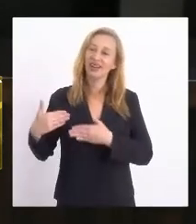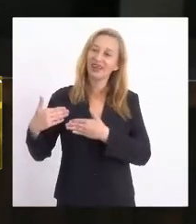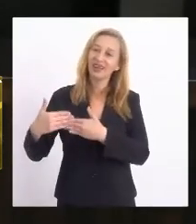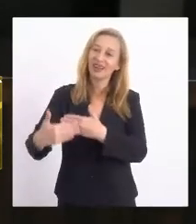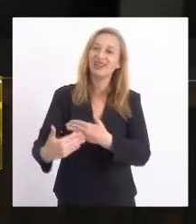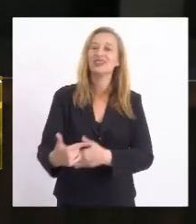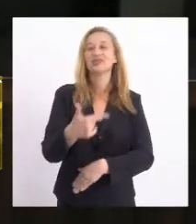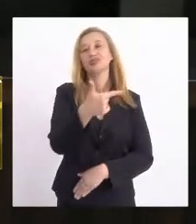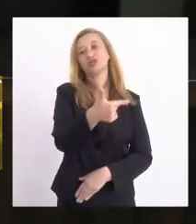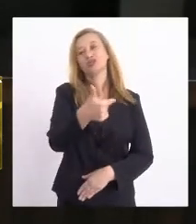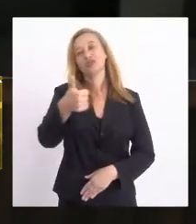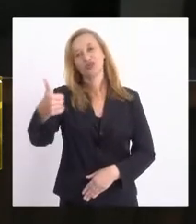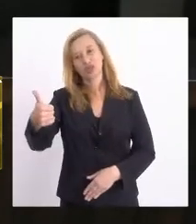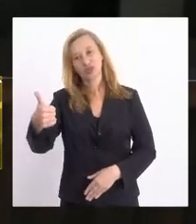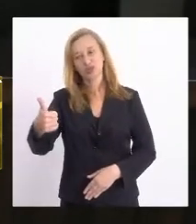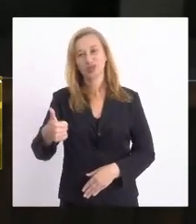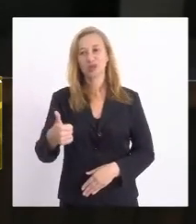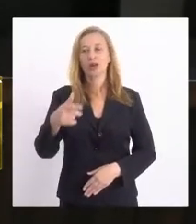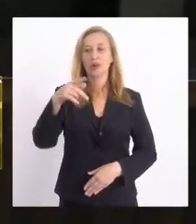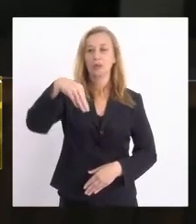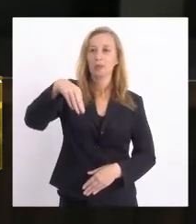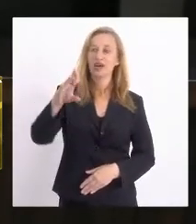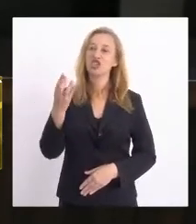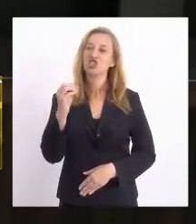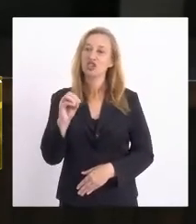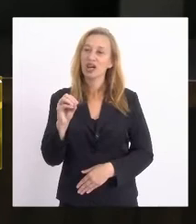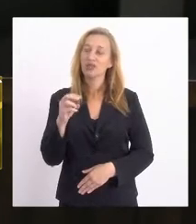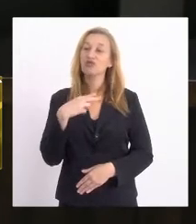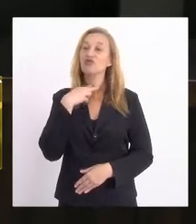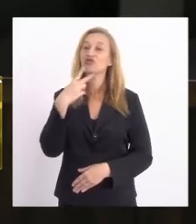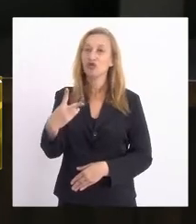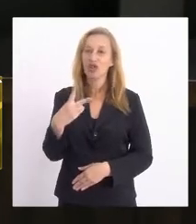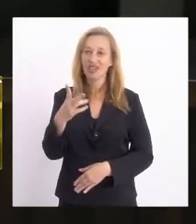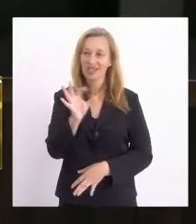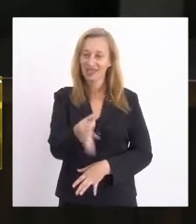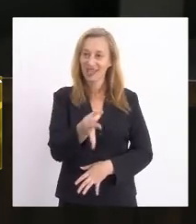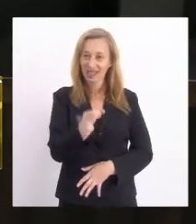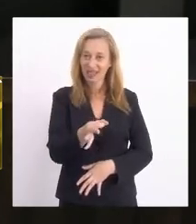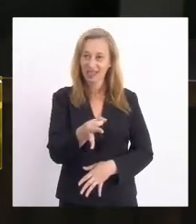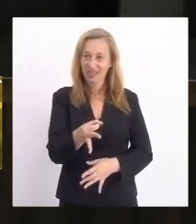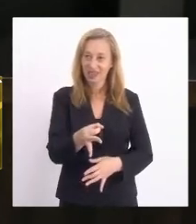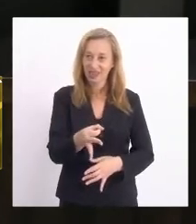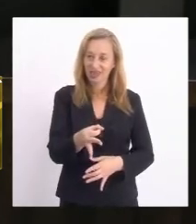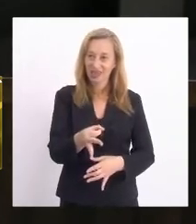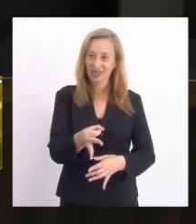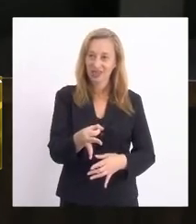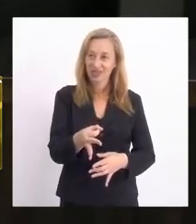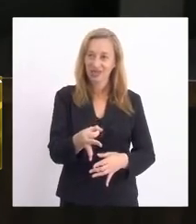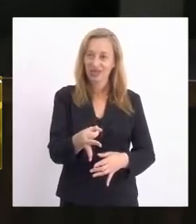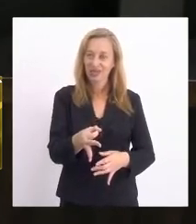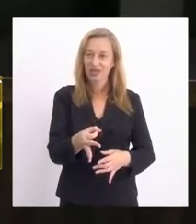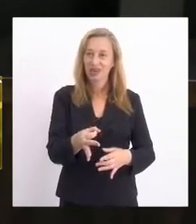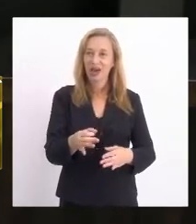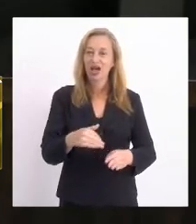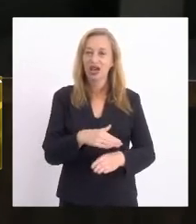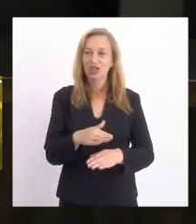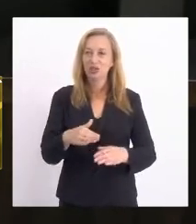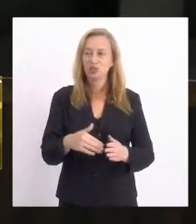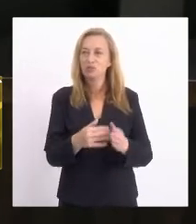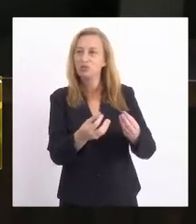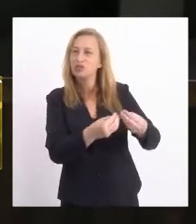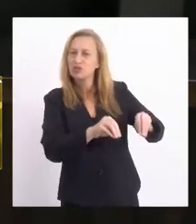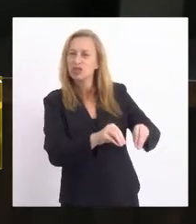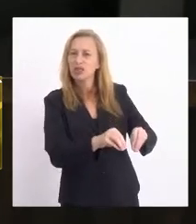longo de 2021 Machado Neto foi voz ativa no combate aos efeitos causados pela